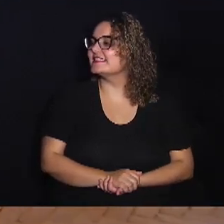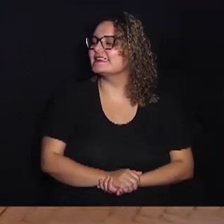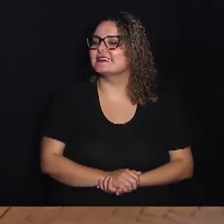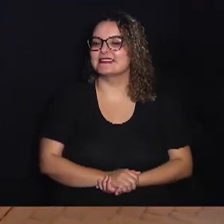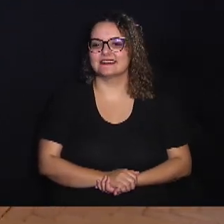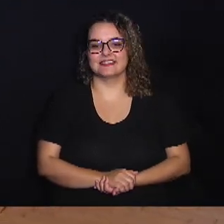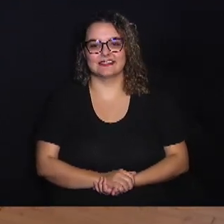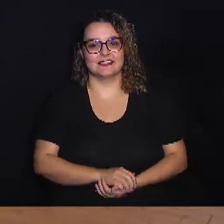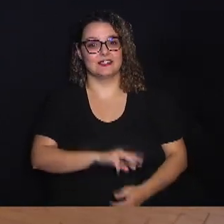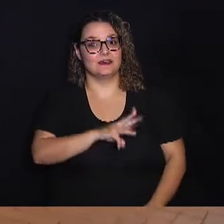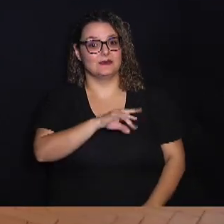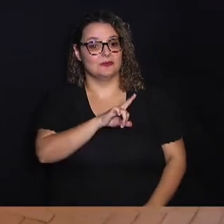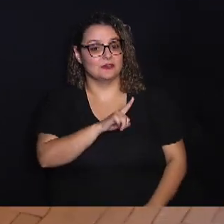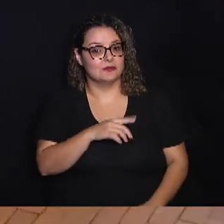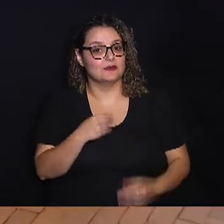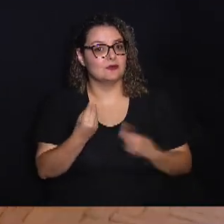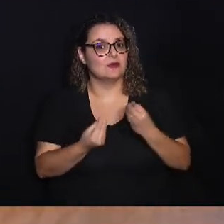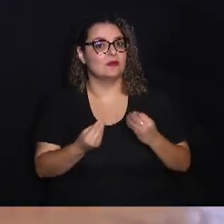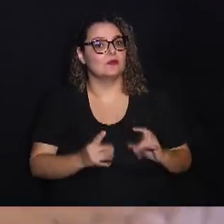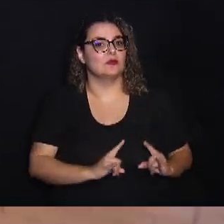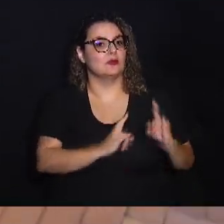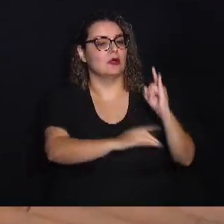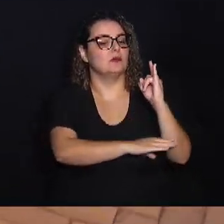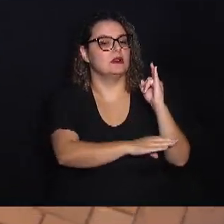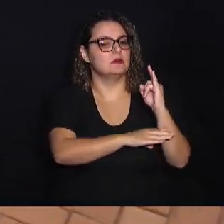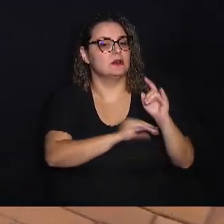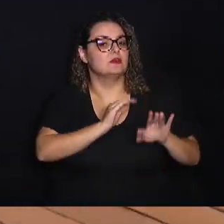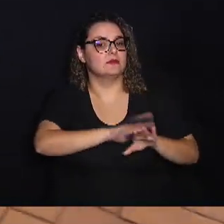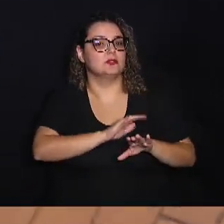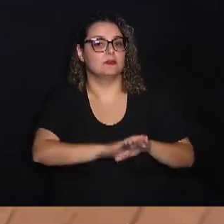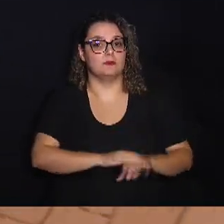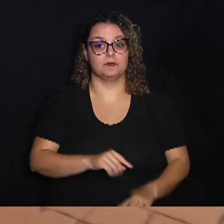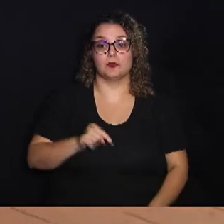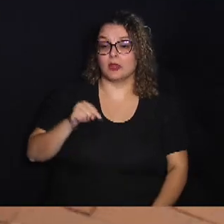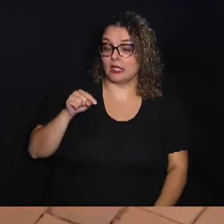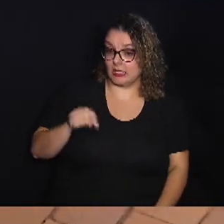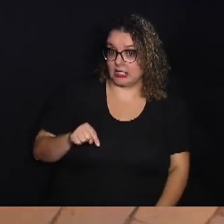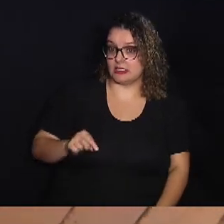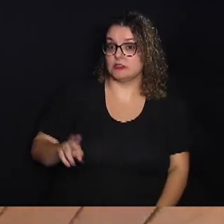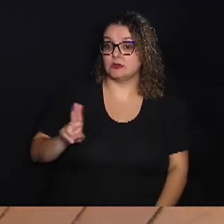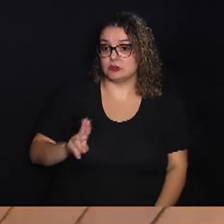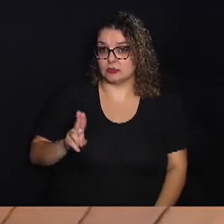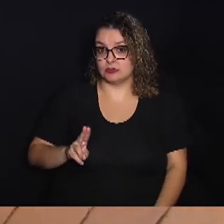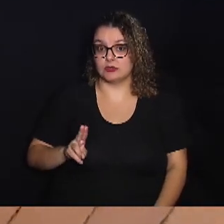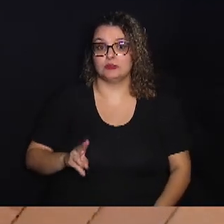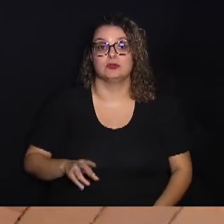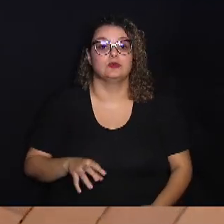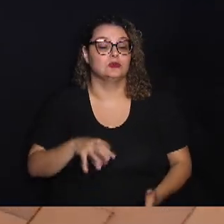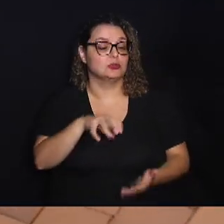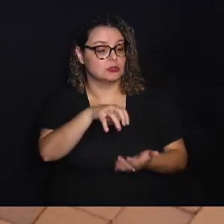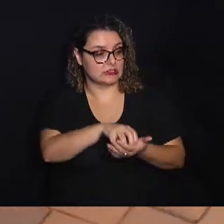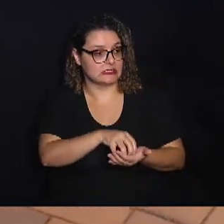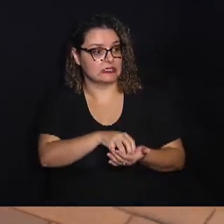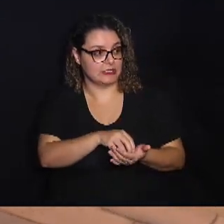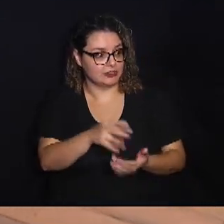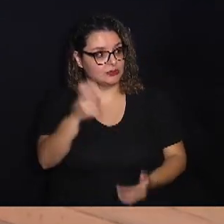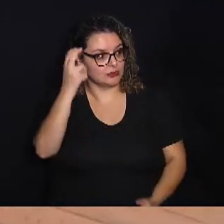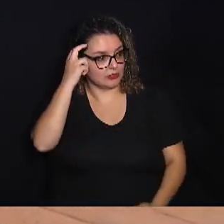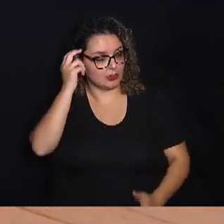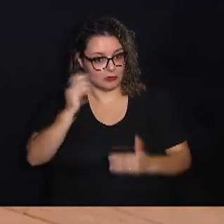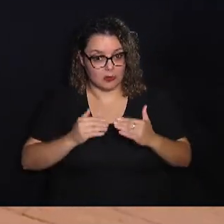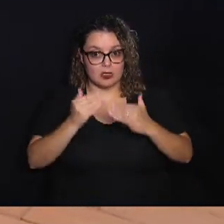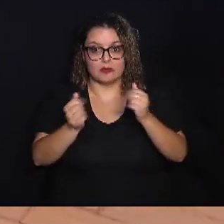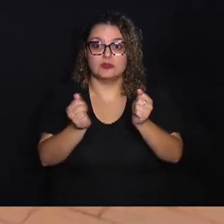Will, como é que funciona um apartamento funcional? Esse apartamento nós utilizamos aqui no Centro Cultural para desenvolver junto